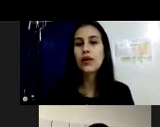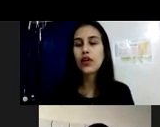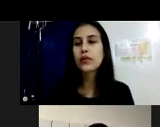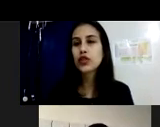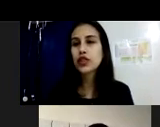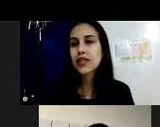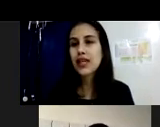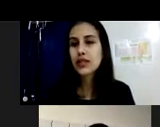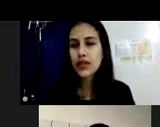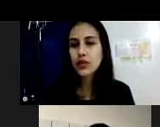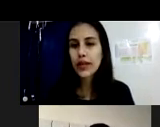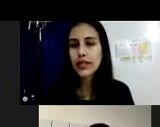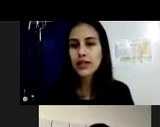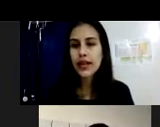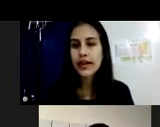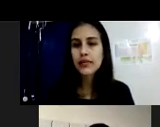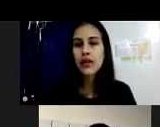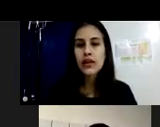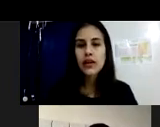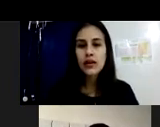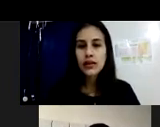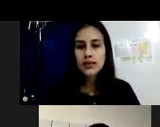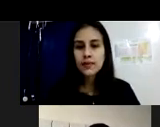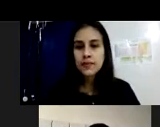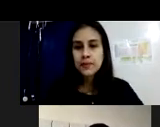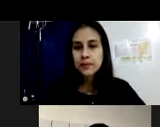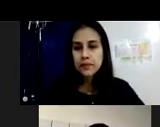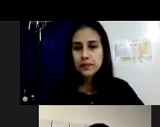É uma forma de otimizar esses fatores, tá?